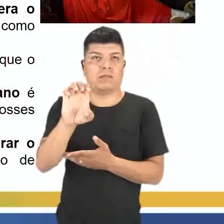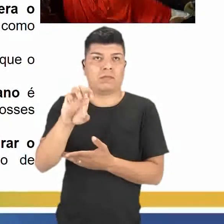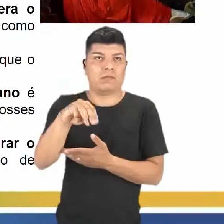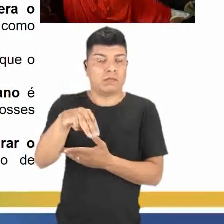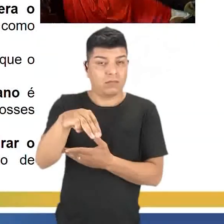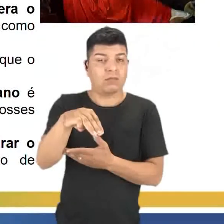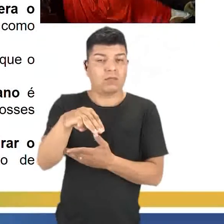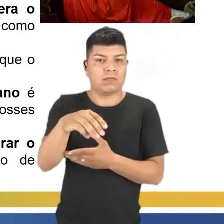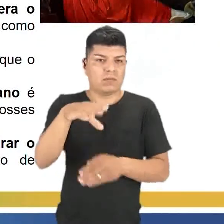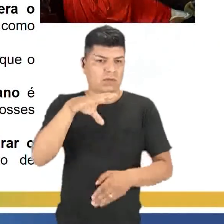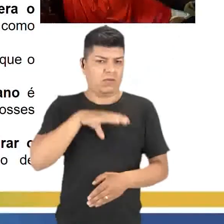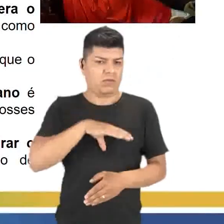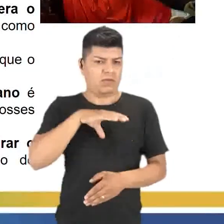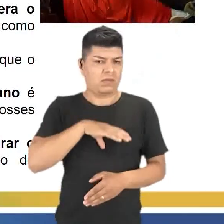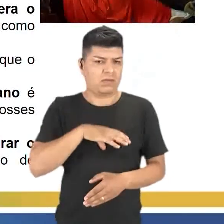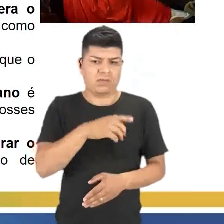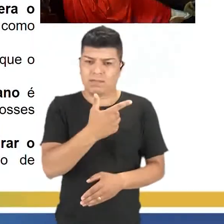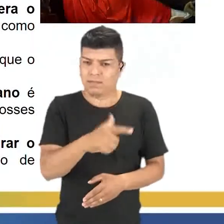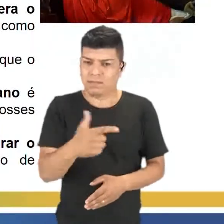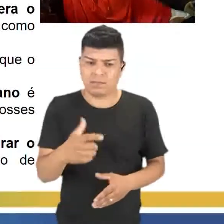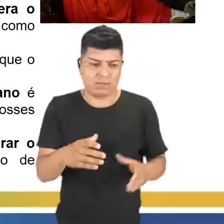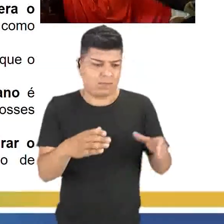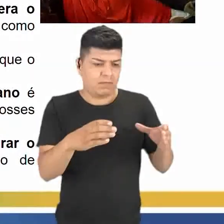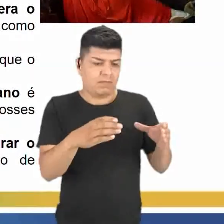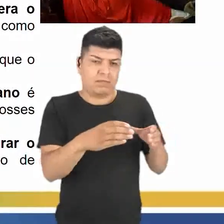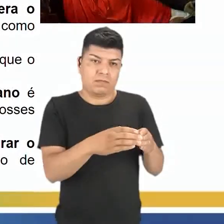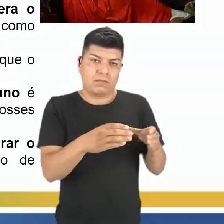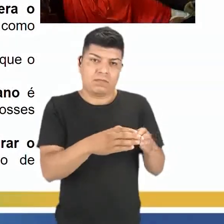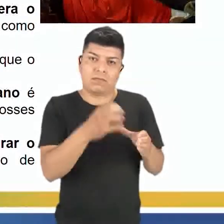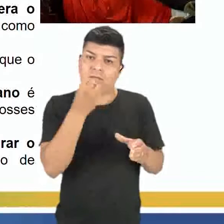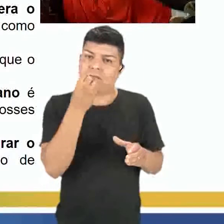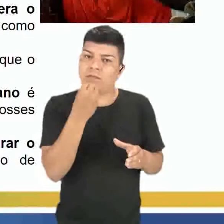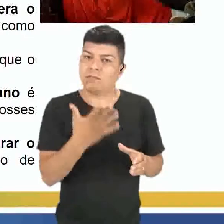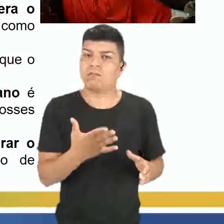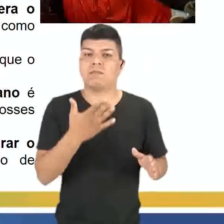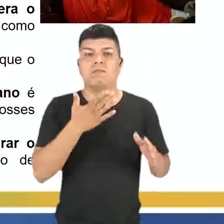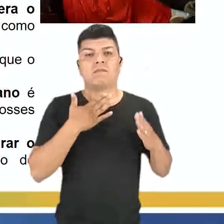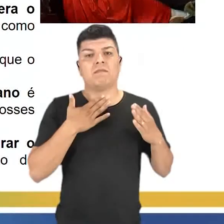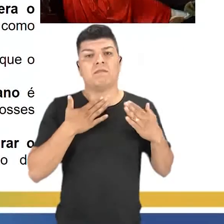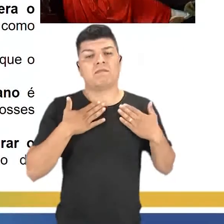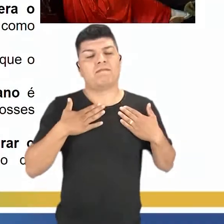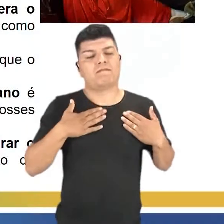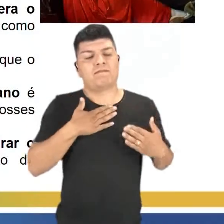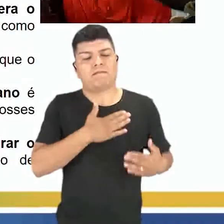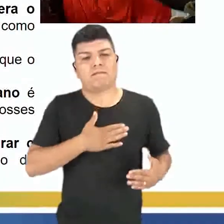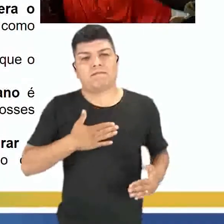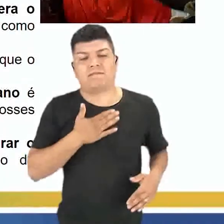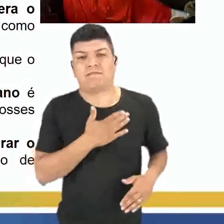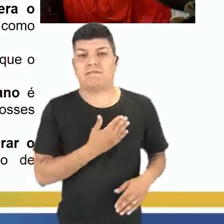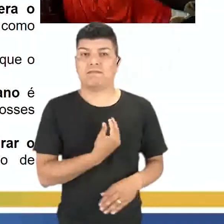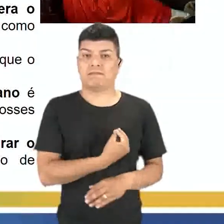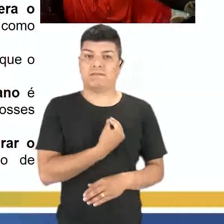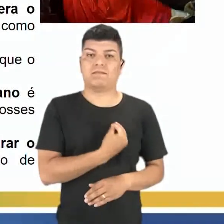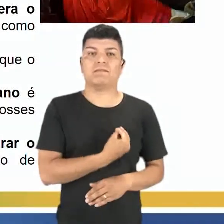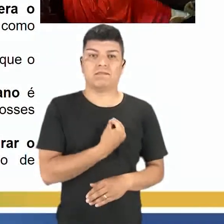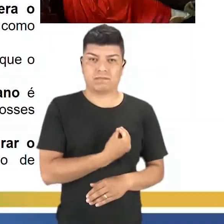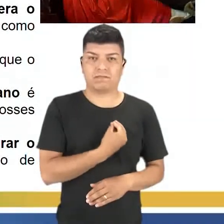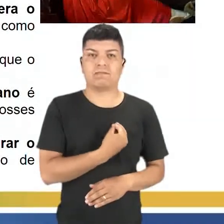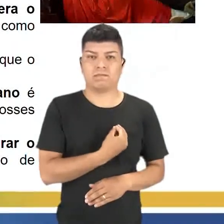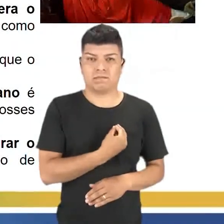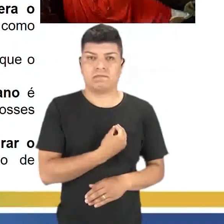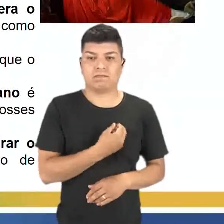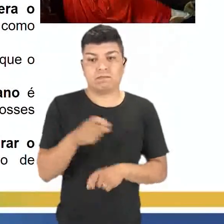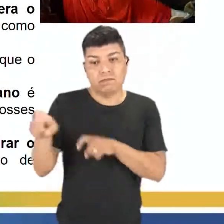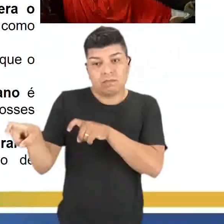o lugar onde estava o ambiente ideal para o deleite da vida, tá? Era assim no campo.